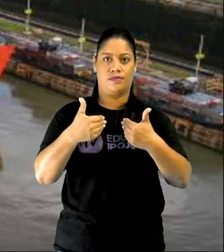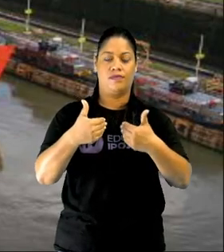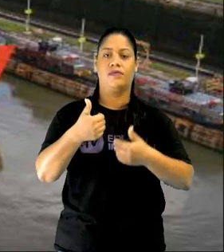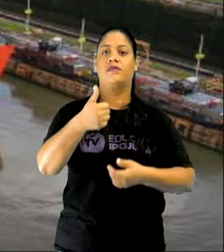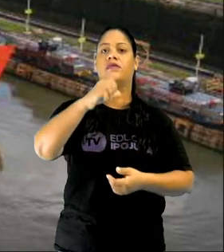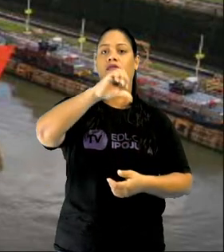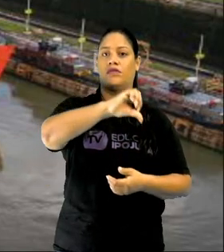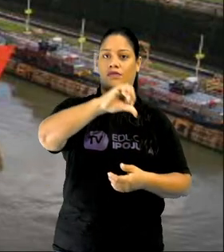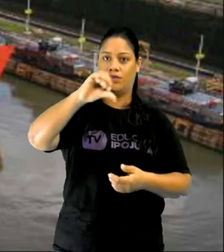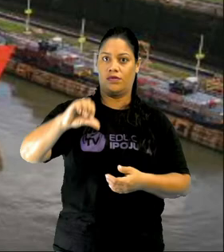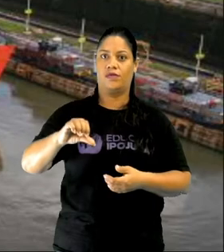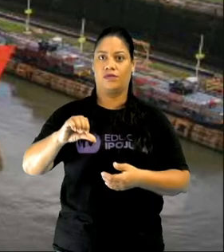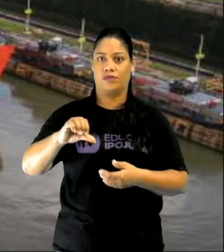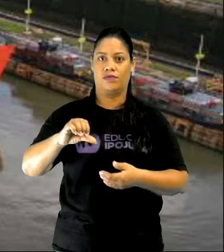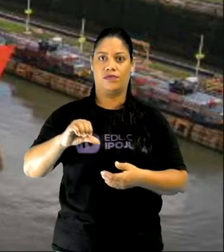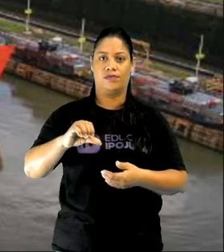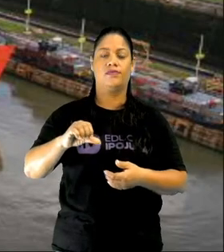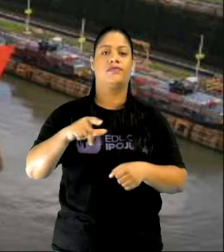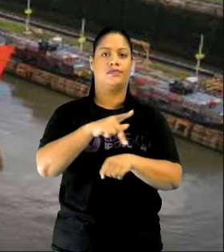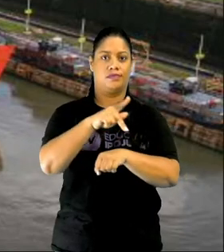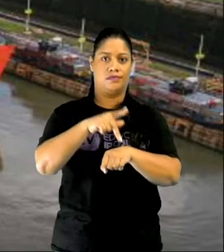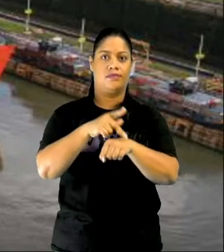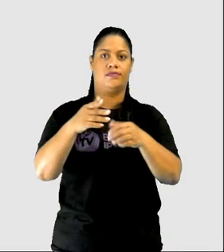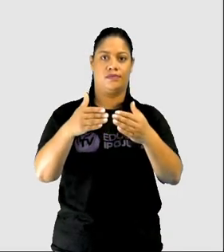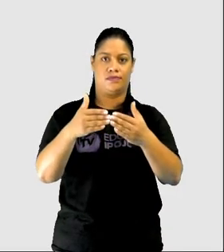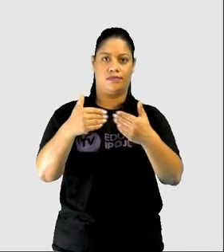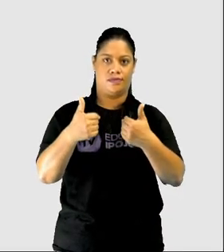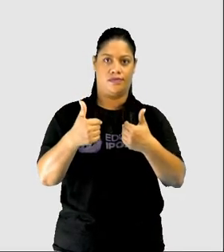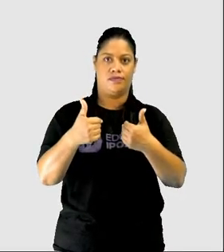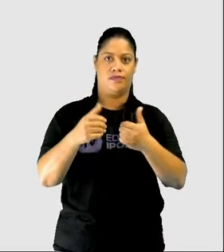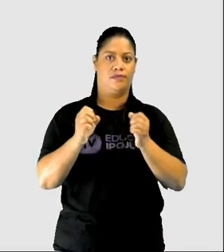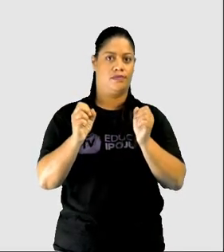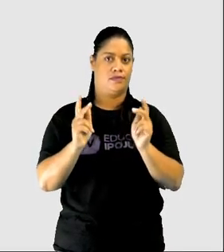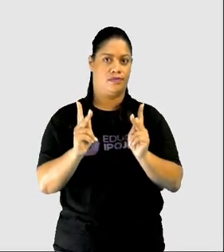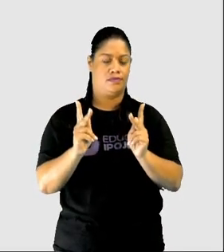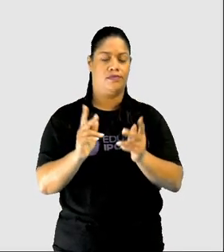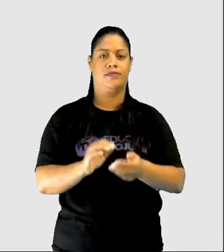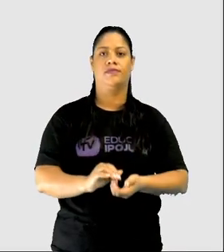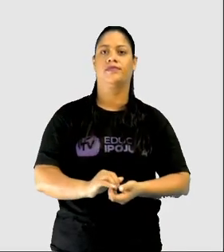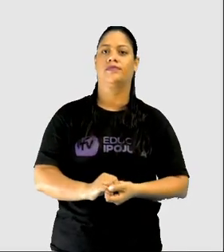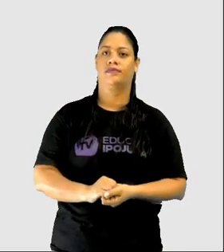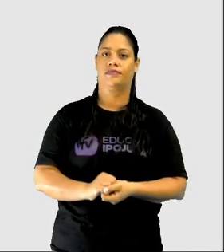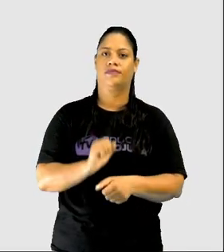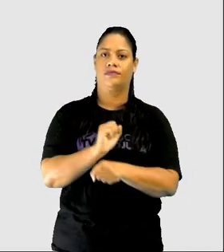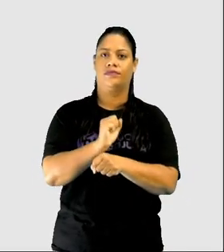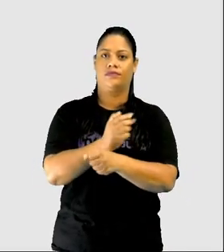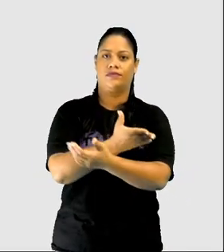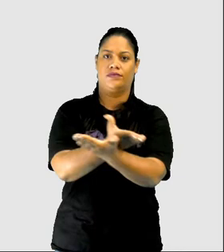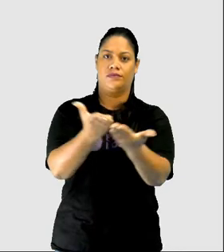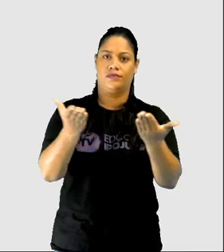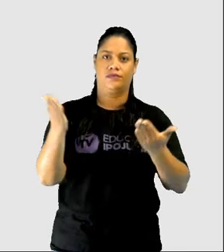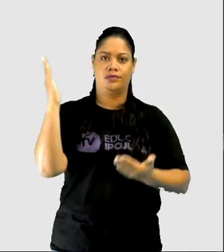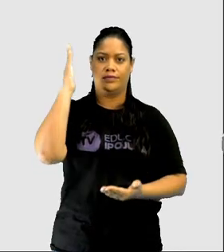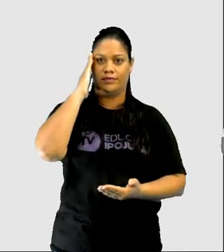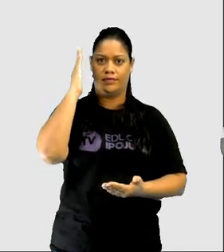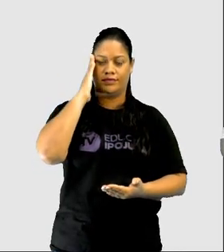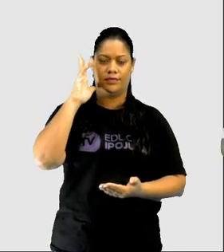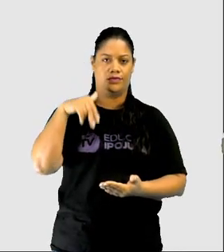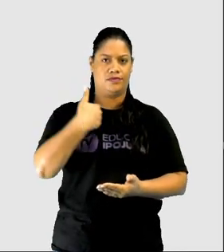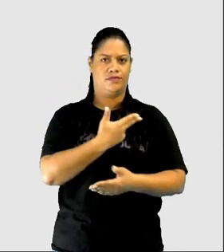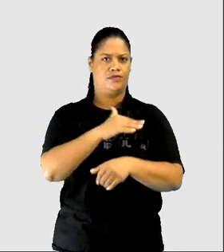99, o canal pertence ao Panamá, ok? Bem, pessoal, eu espero que vocês tenham entendido